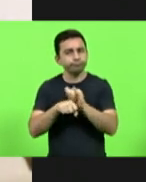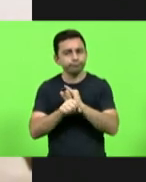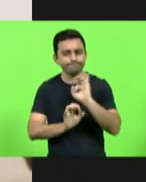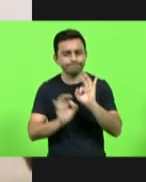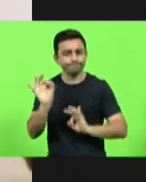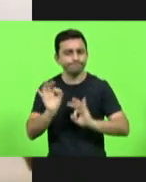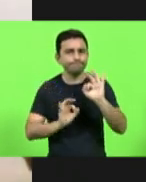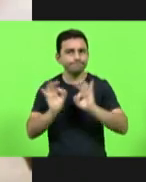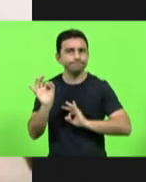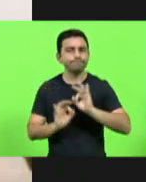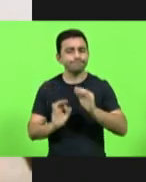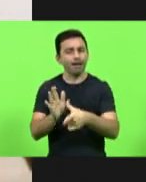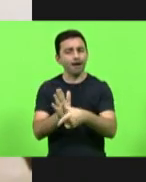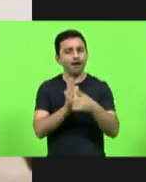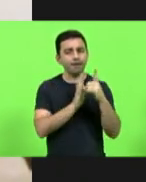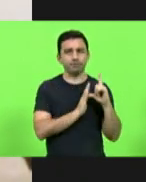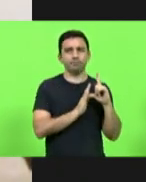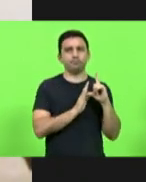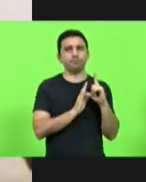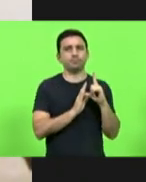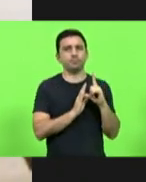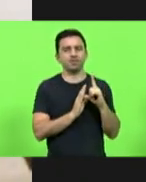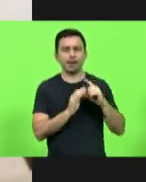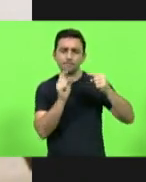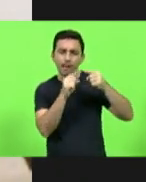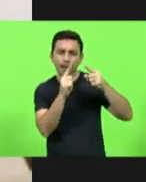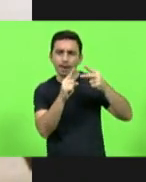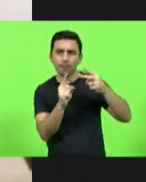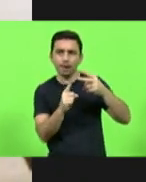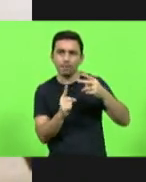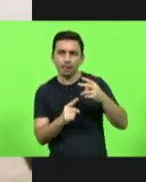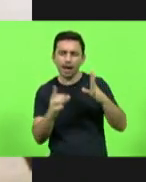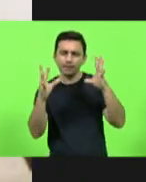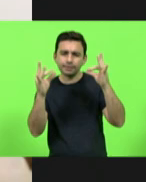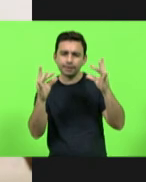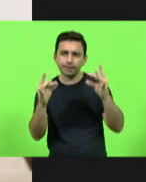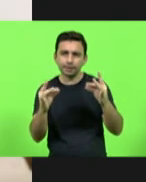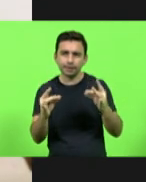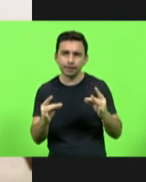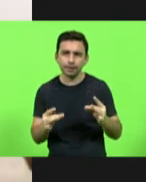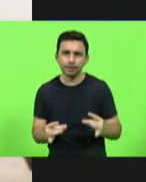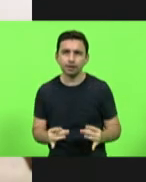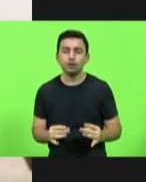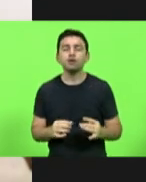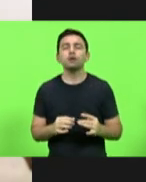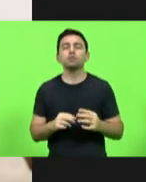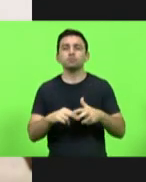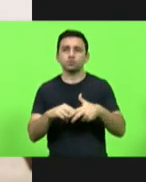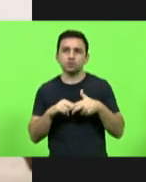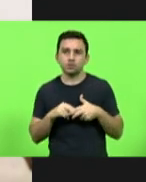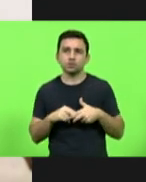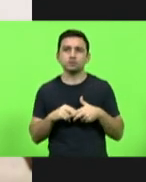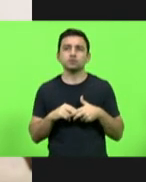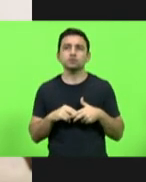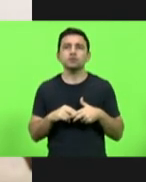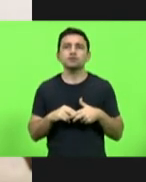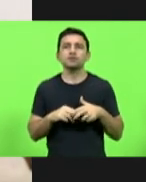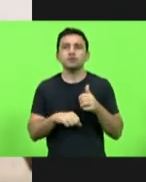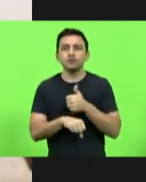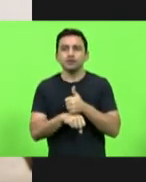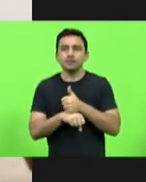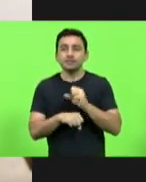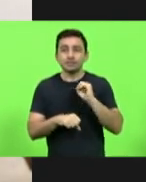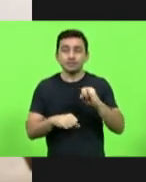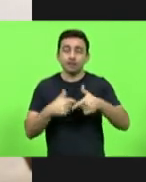todos os seus vieses e por isso, o multiprofissional. Então, Luciano, quando a gente for trabalhar no Estado,